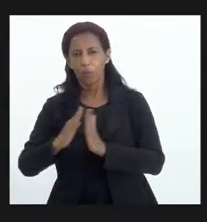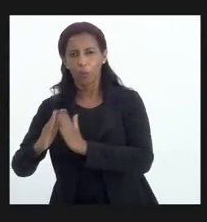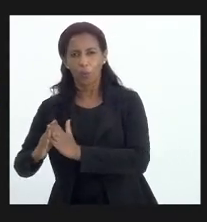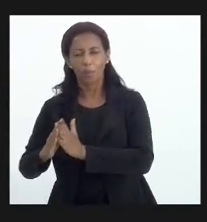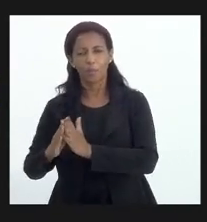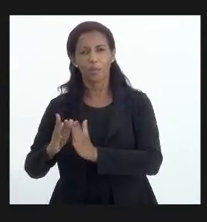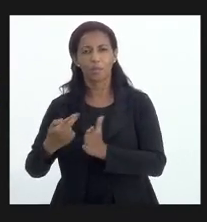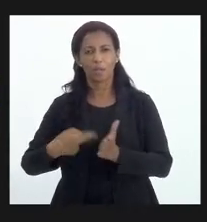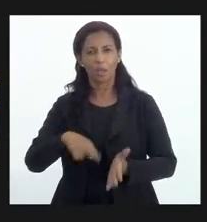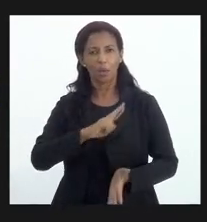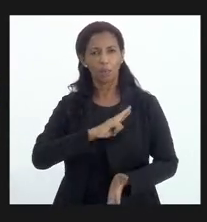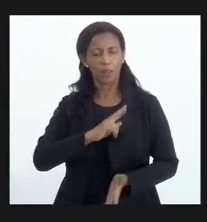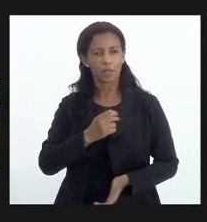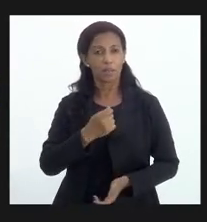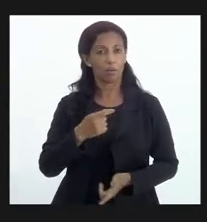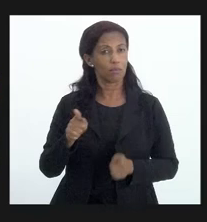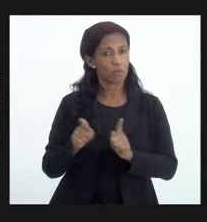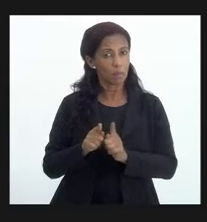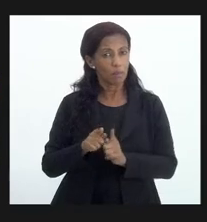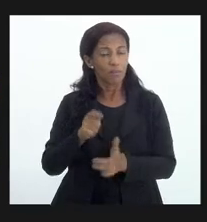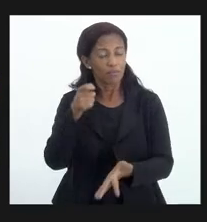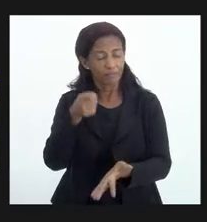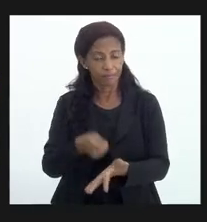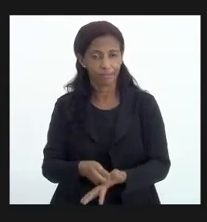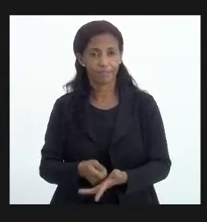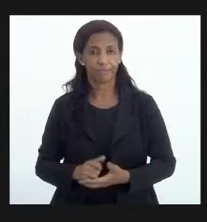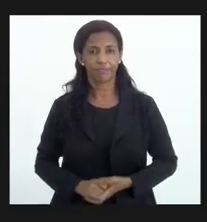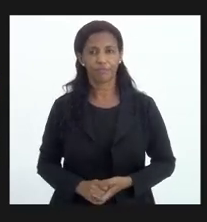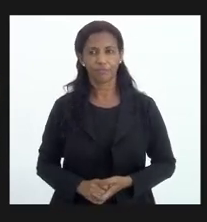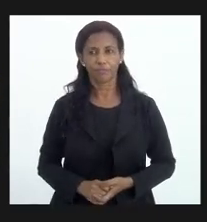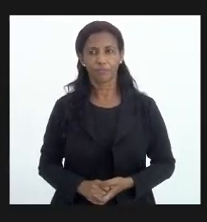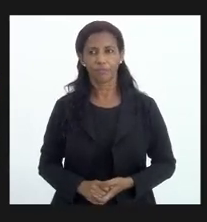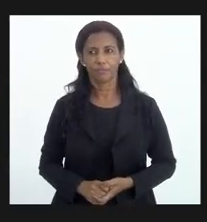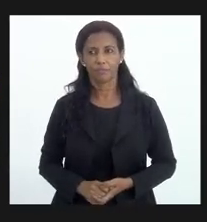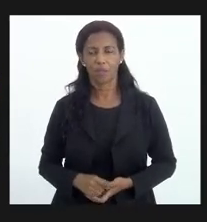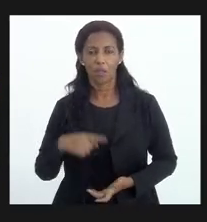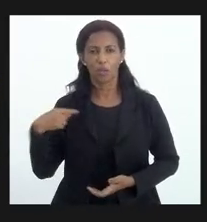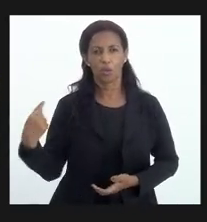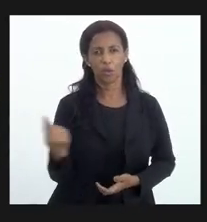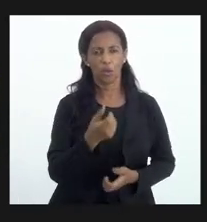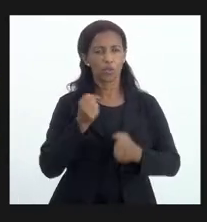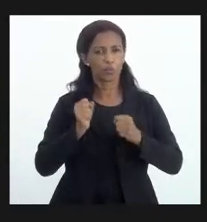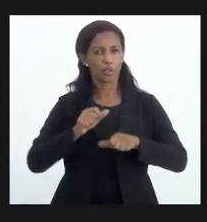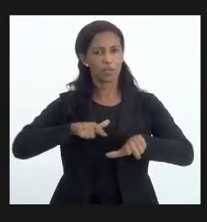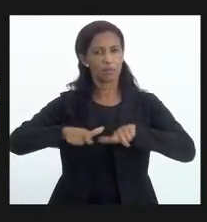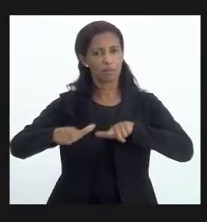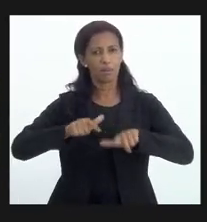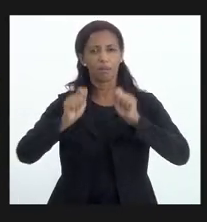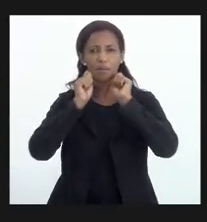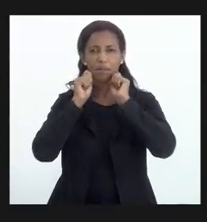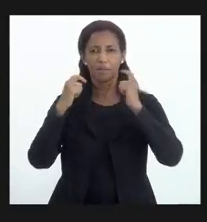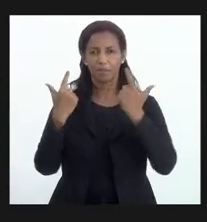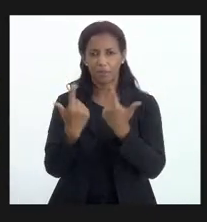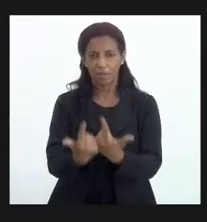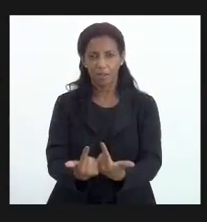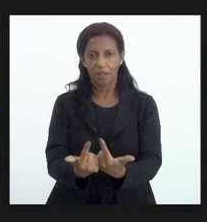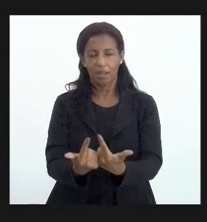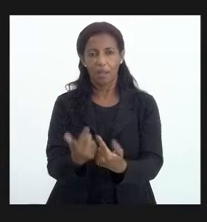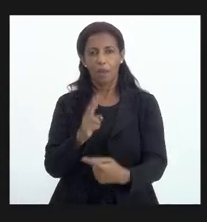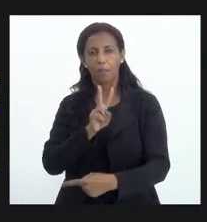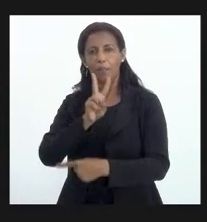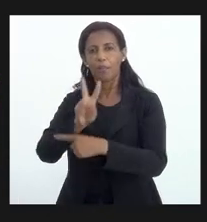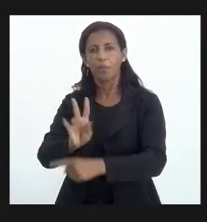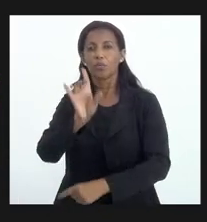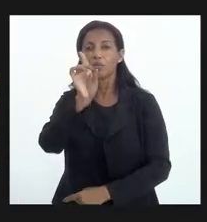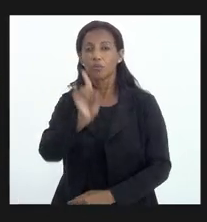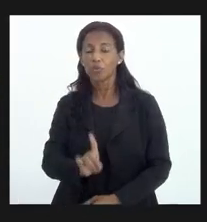da recuperação fiscal fosse feita também fosse garantida, nós pudéssemos trabalhar na Assembleia Legislativa a defesa dos